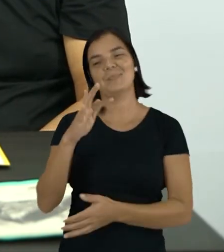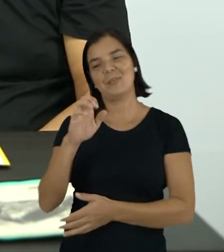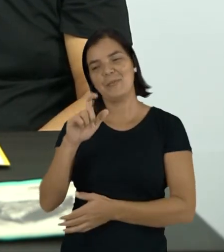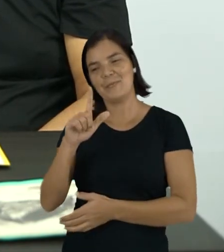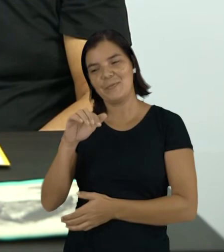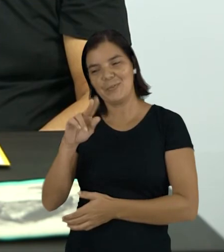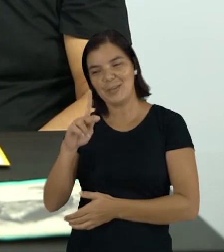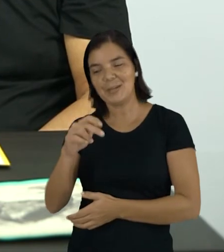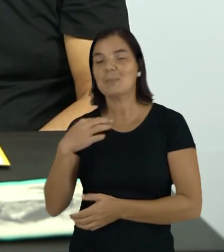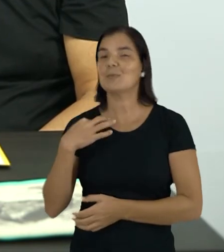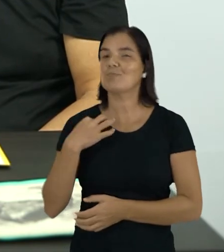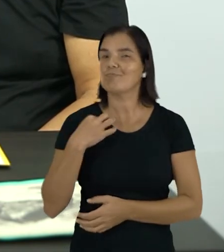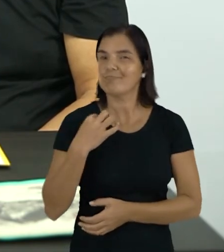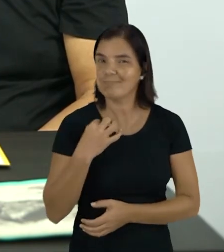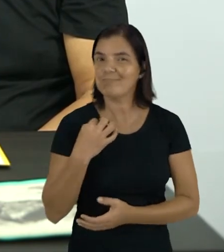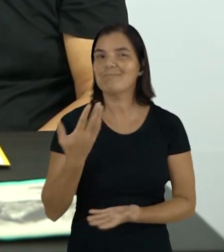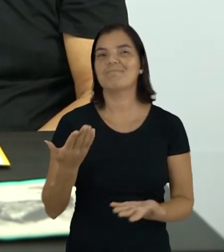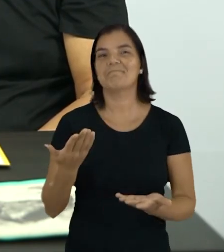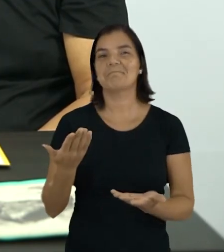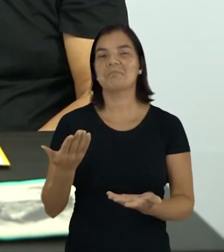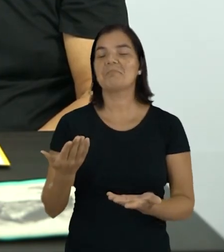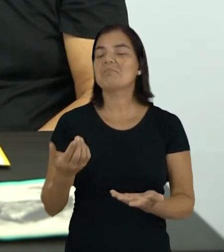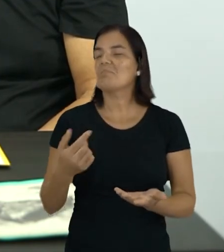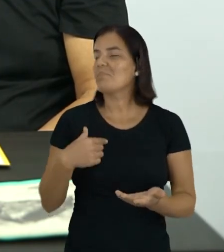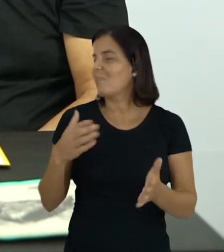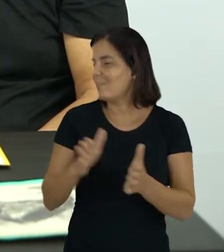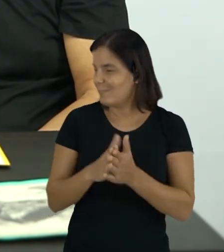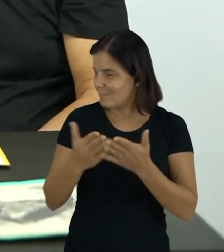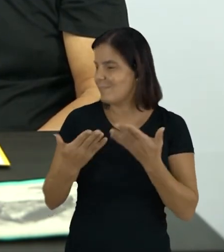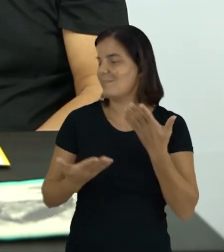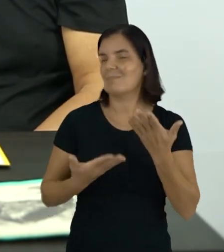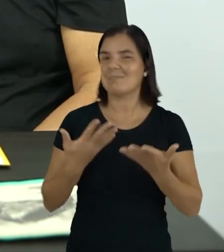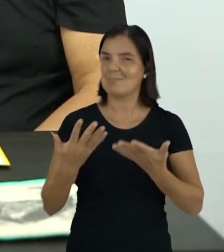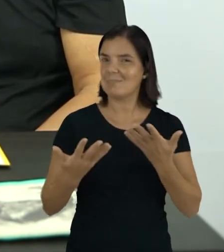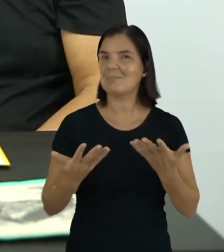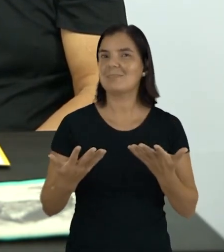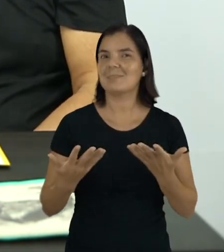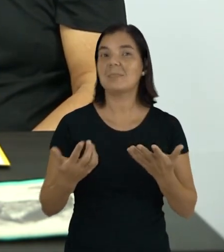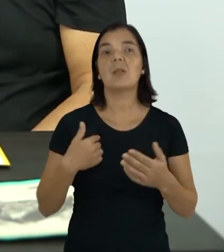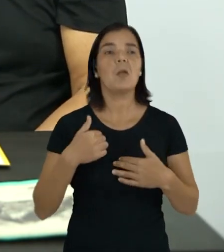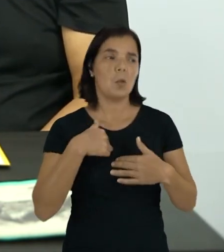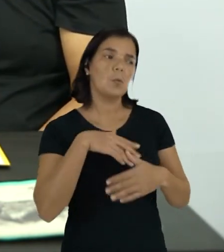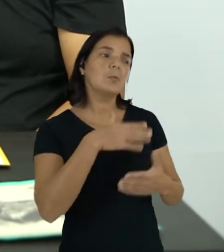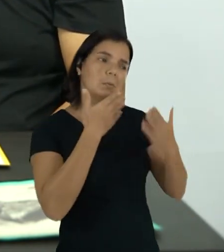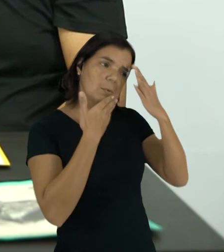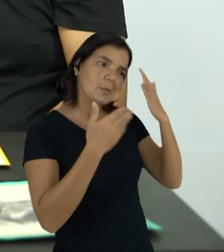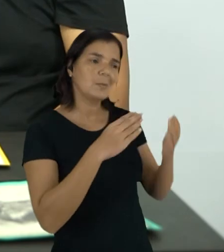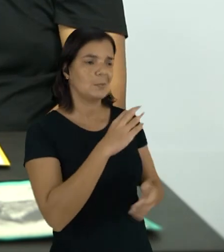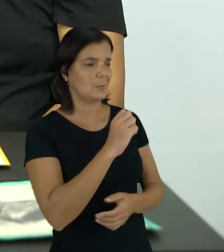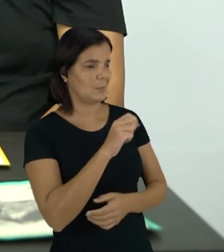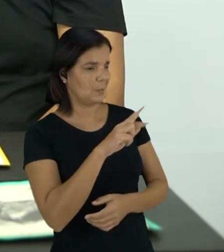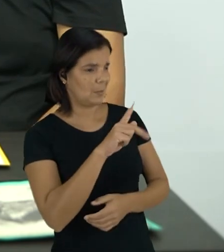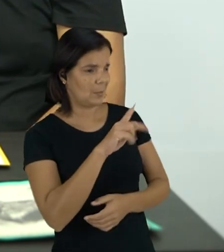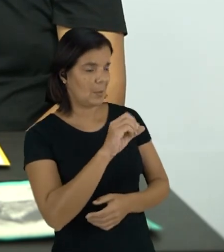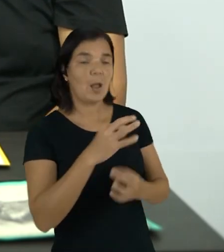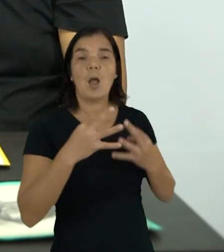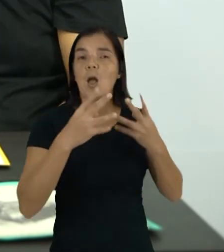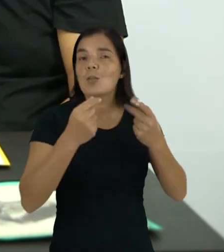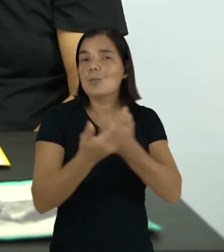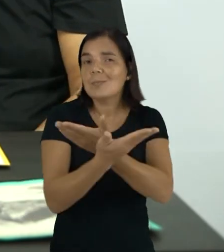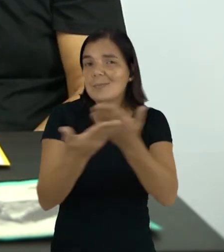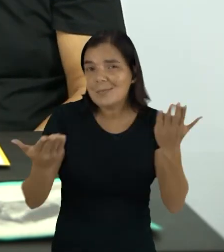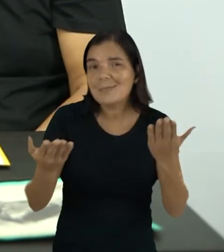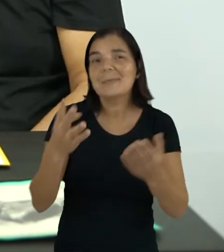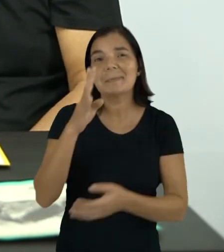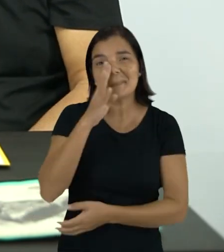a sua disponibilidade, né? Foi algo, assim, maravilhoso. Eu que agradeço, professor Carlos, agradeço a todos os amiguinhos que